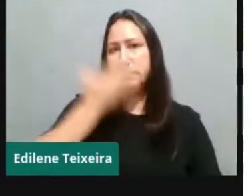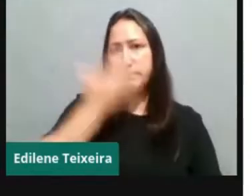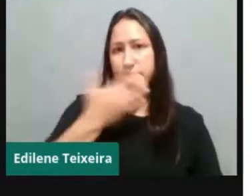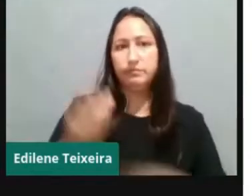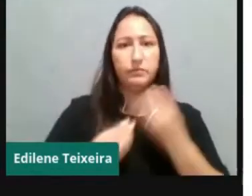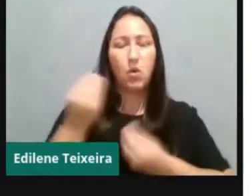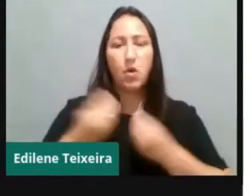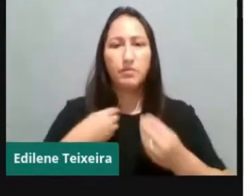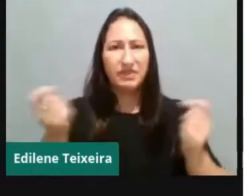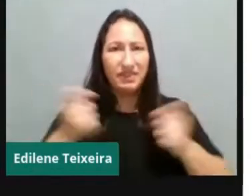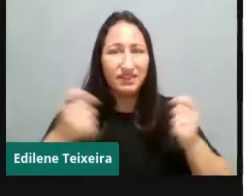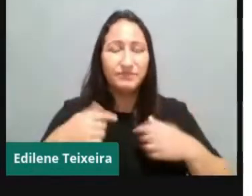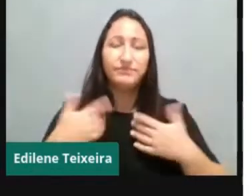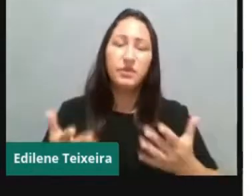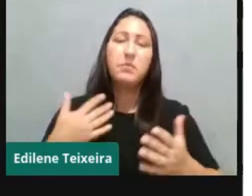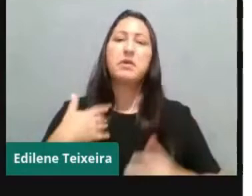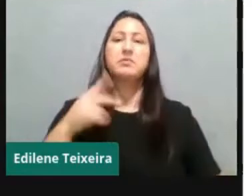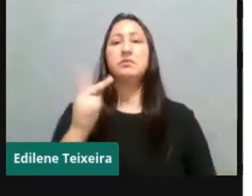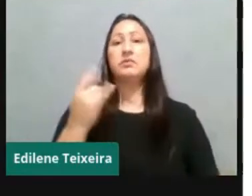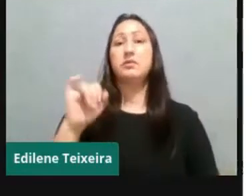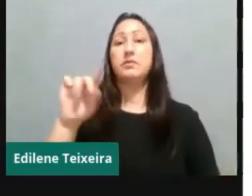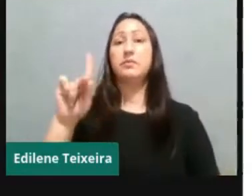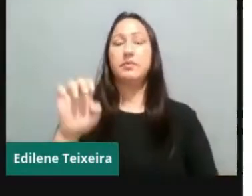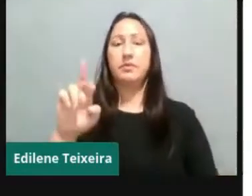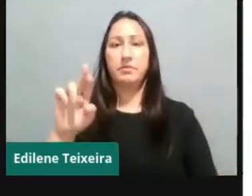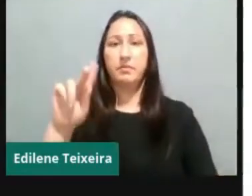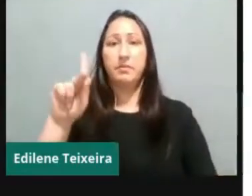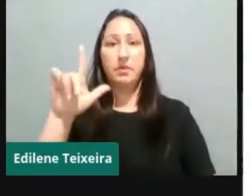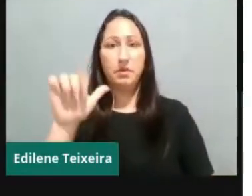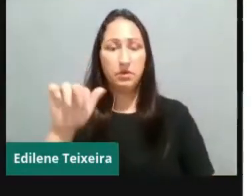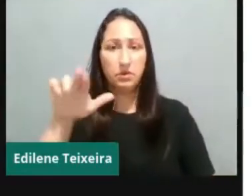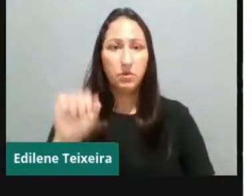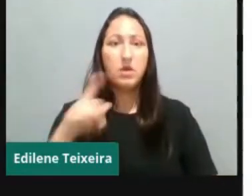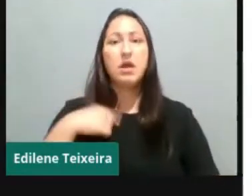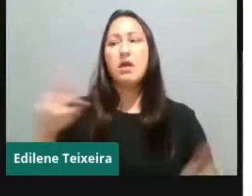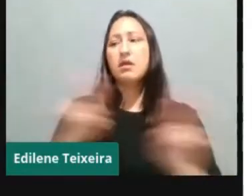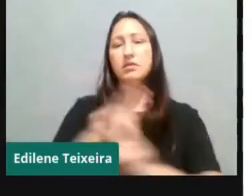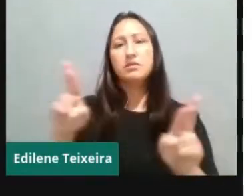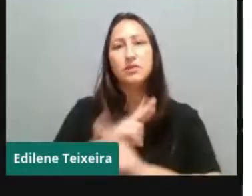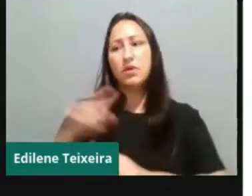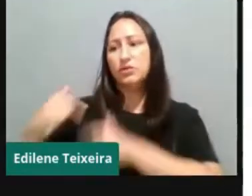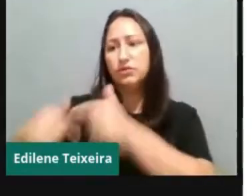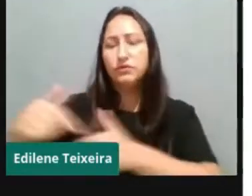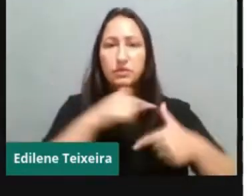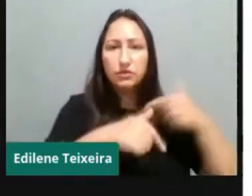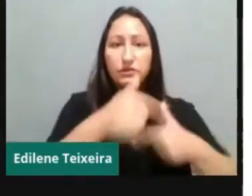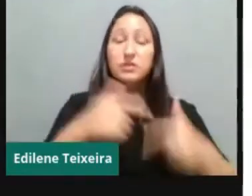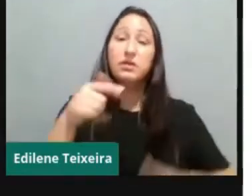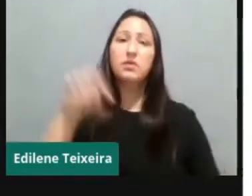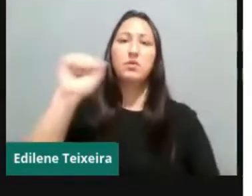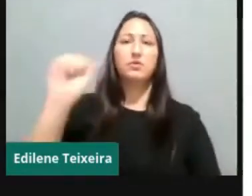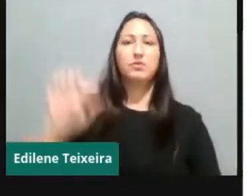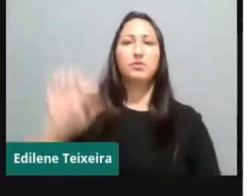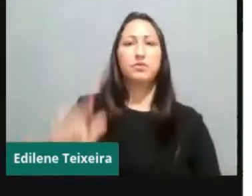aqui, mas esse hiperplano que eu avalia, então, a relação de atividade entre os vóxeis, é o que o algoritmo faz para criar a função